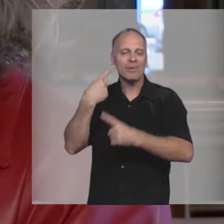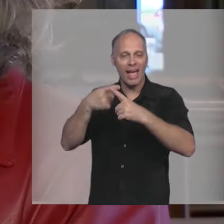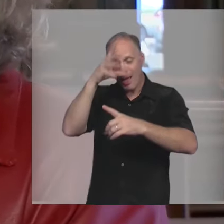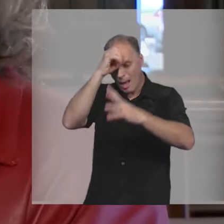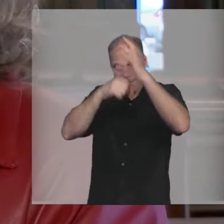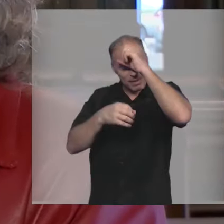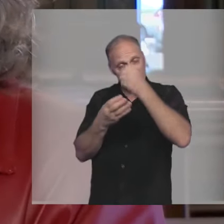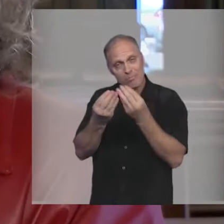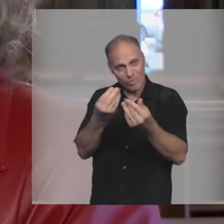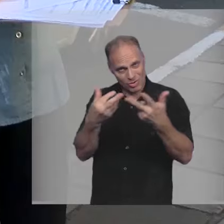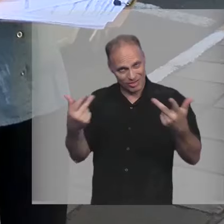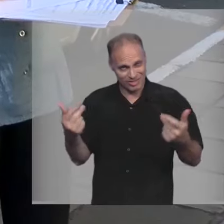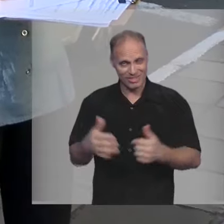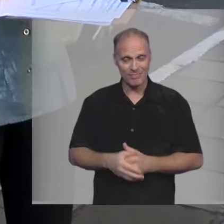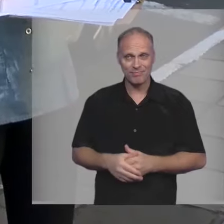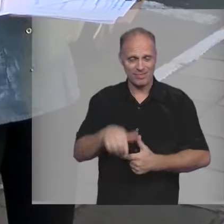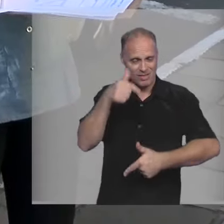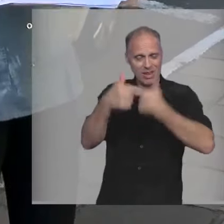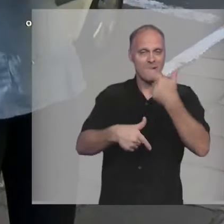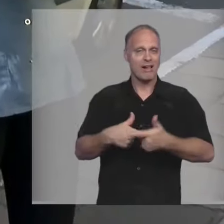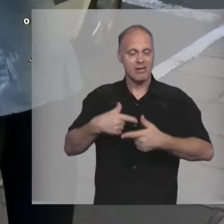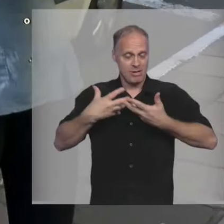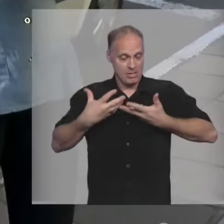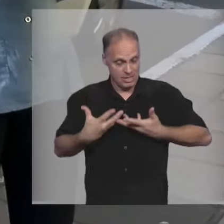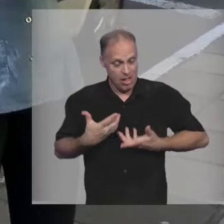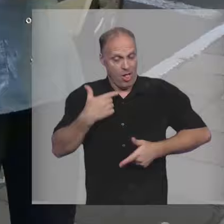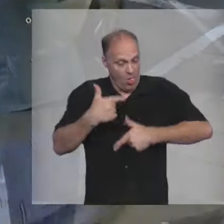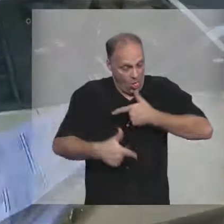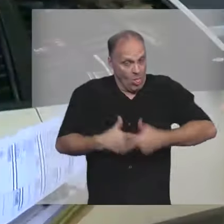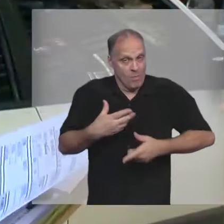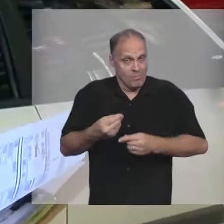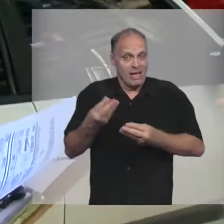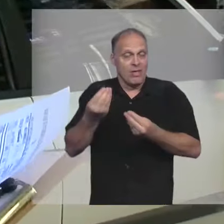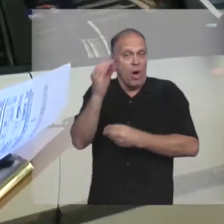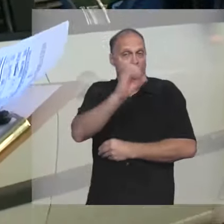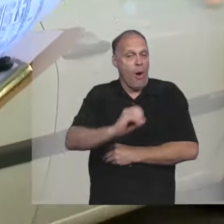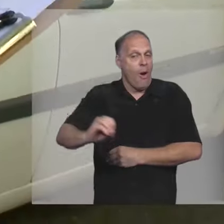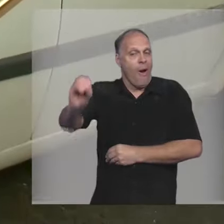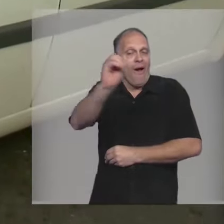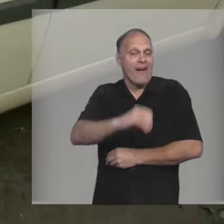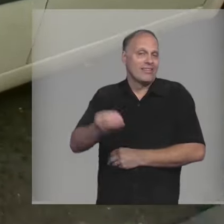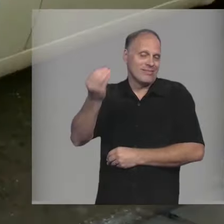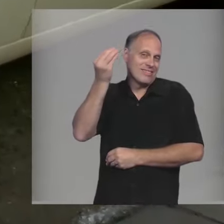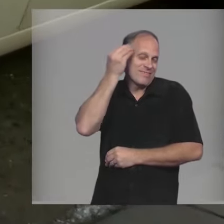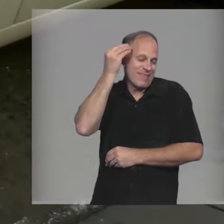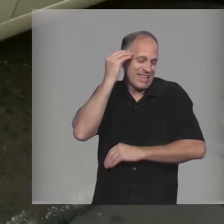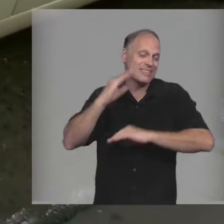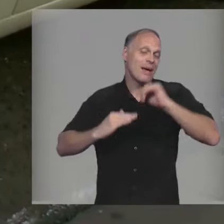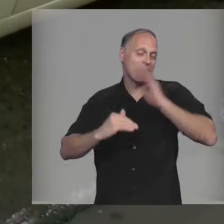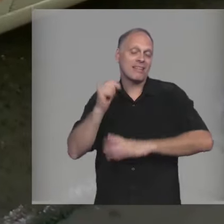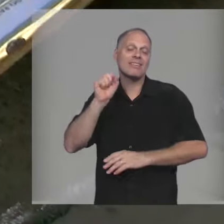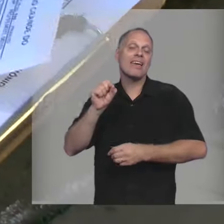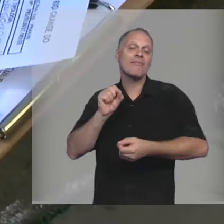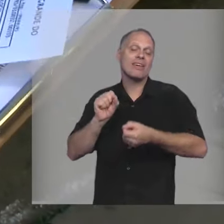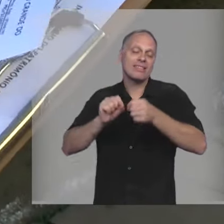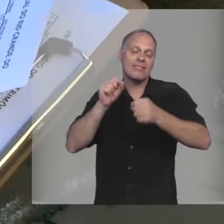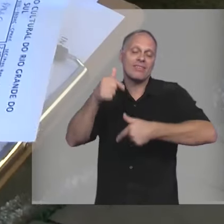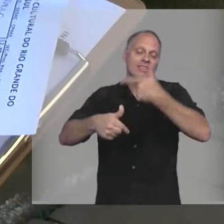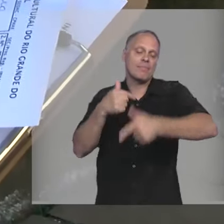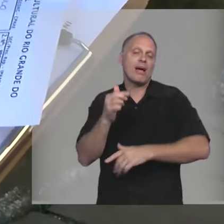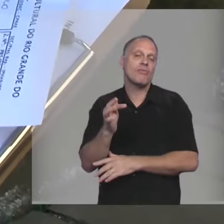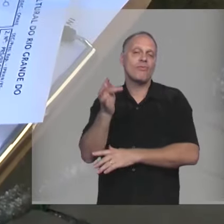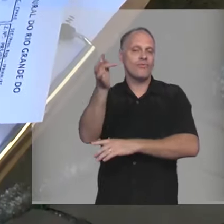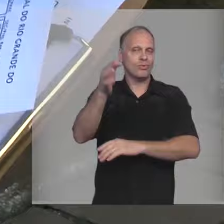gratificante porque a gente aprende muito. O trabalho pode ser puxado, mas é uma ótima experiência prática para quem vai trabalhar com